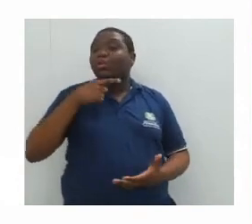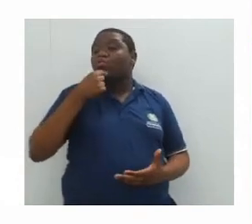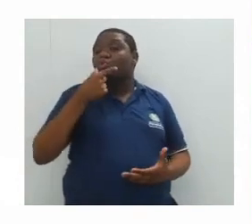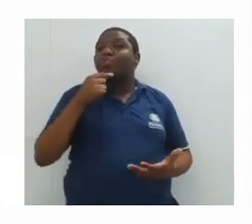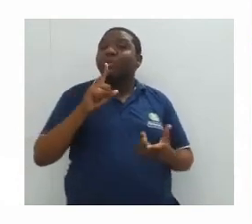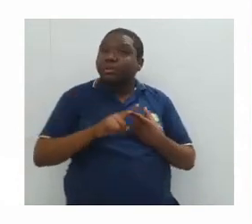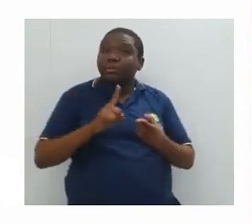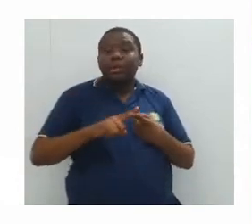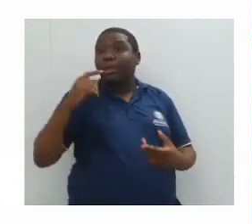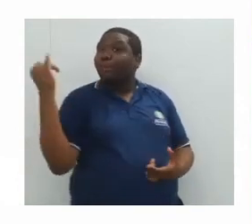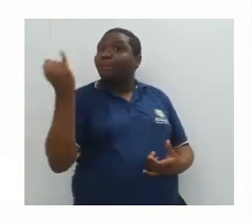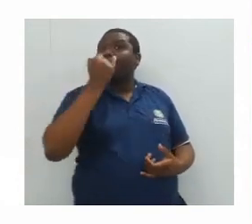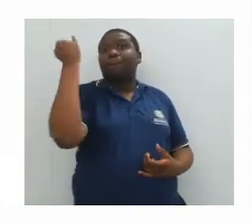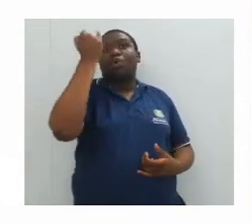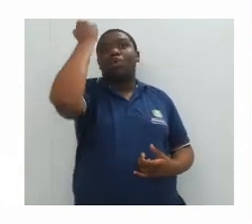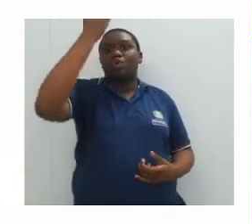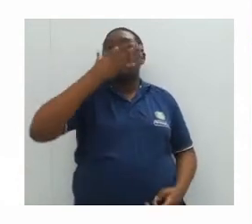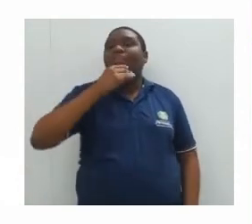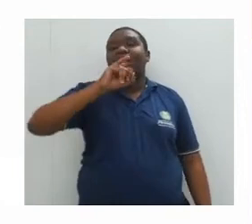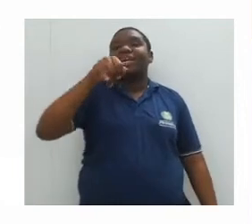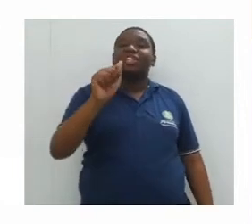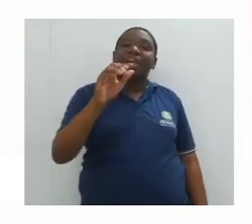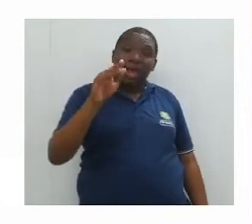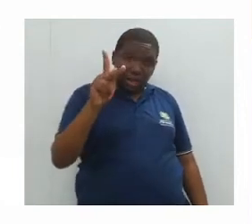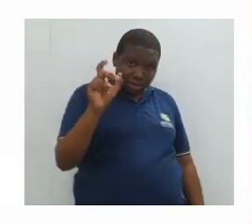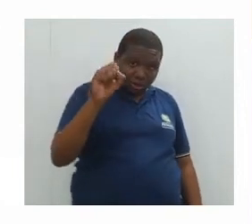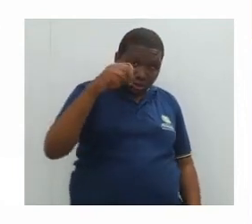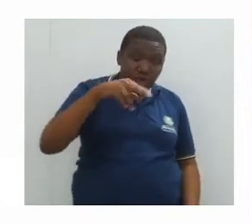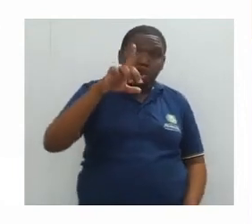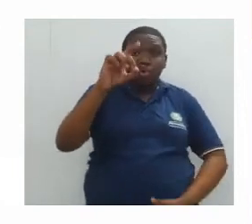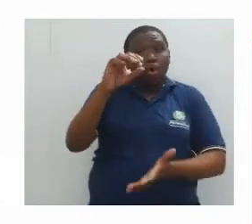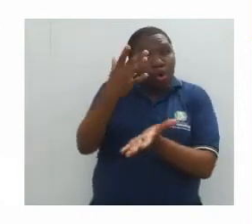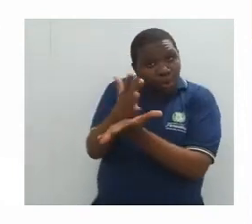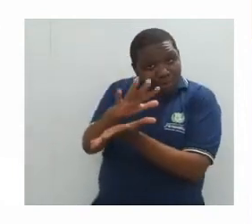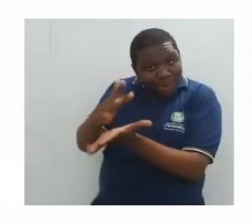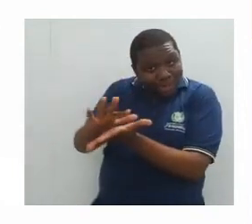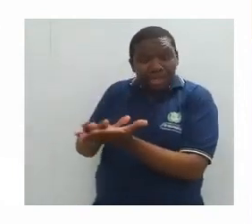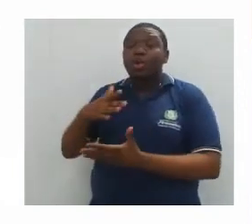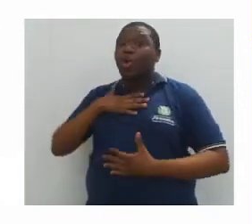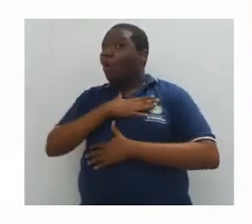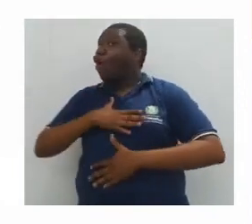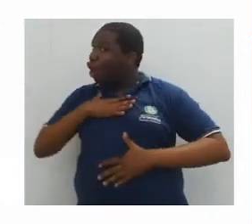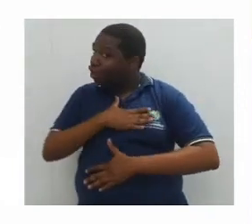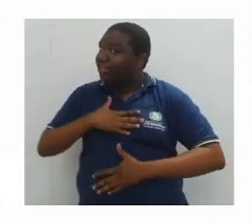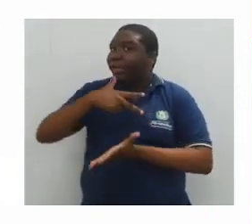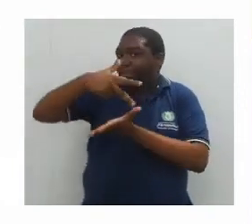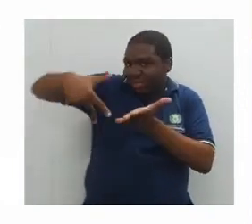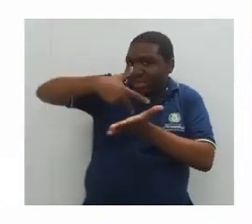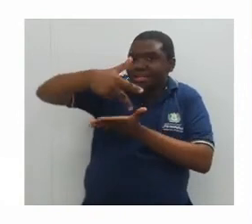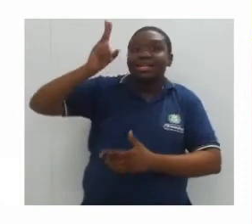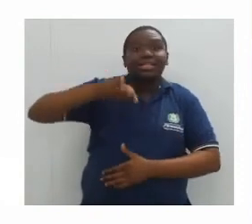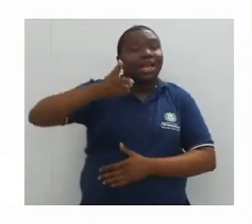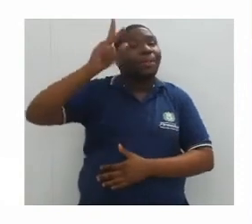pioneiros que eu trouxe para você é justamente Jackson do Pandeiro. Então, quem é coco, quem gosta de coco, sempre vai se